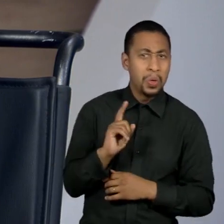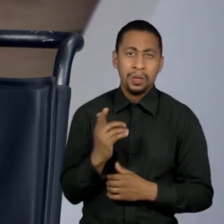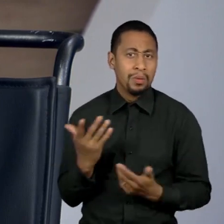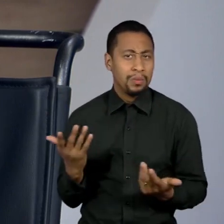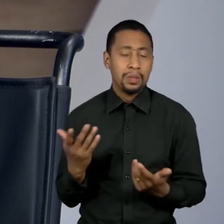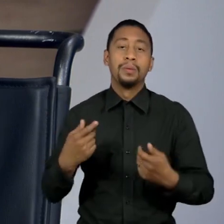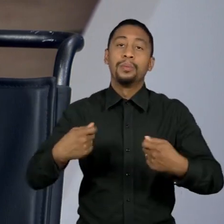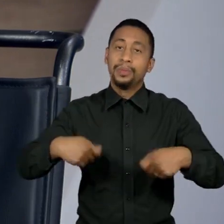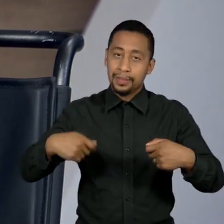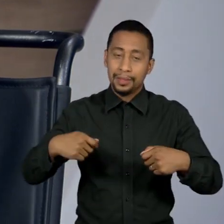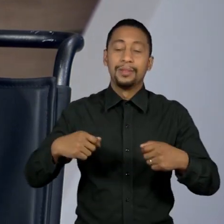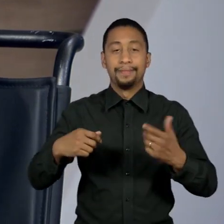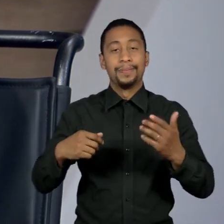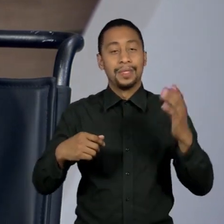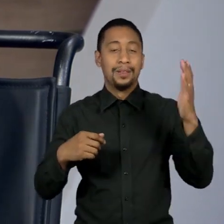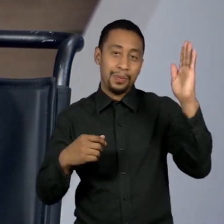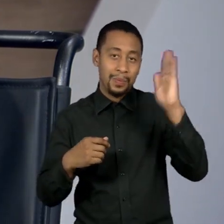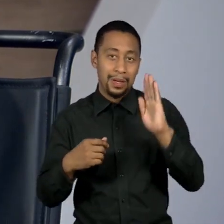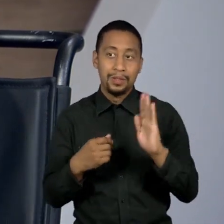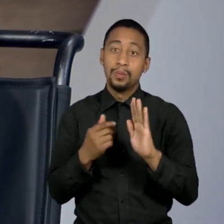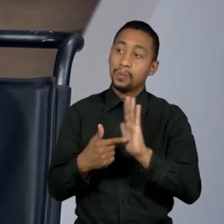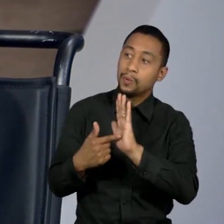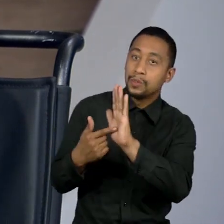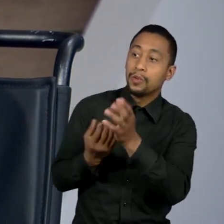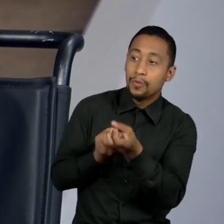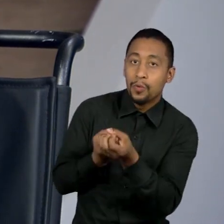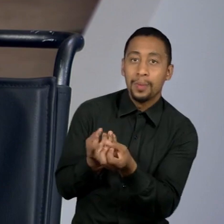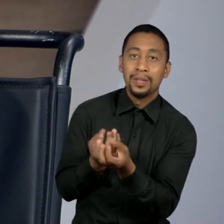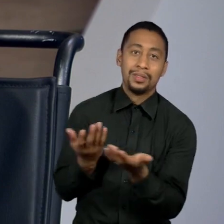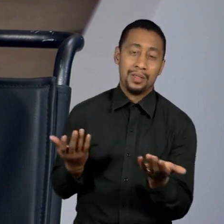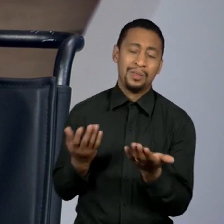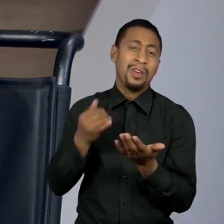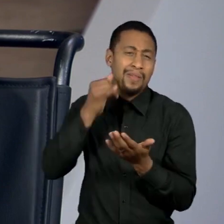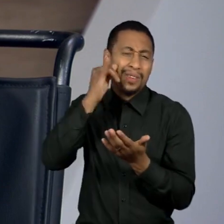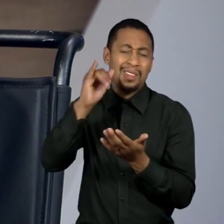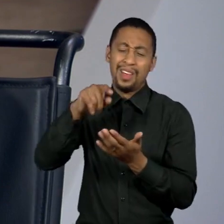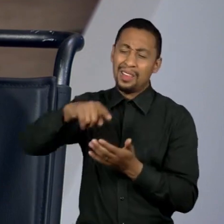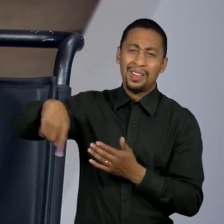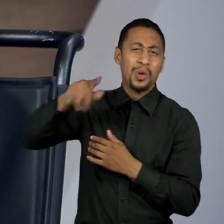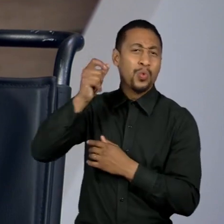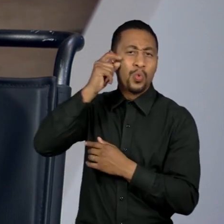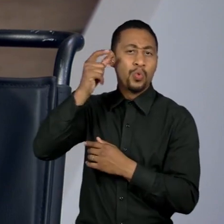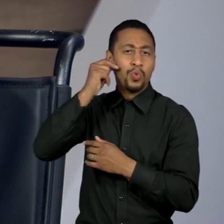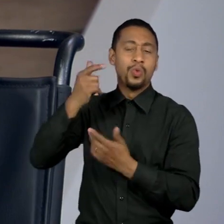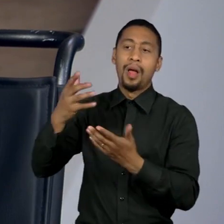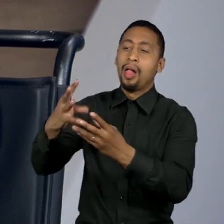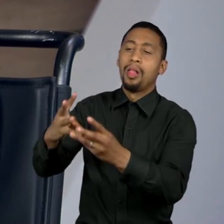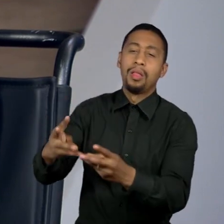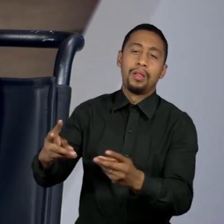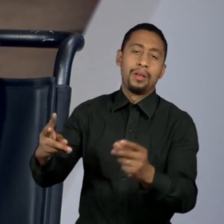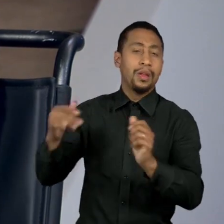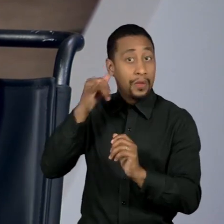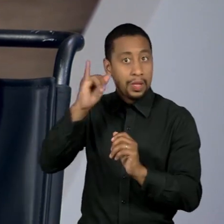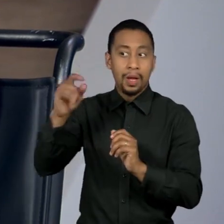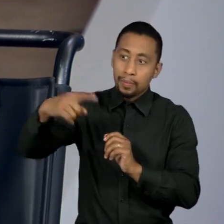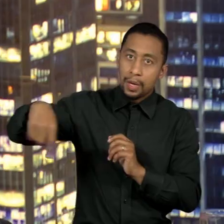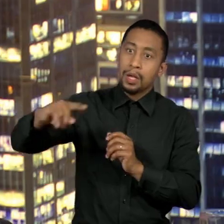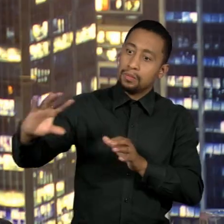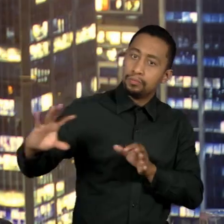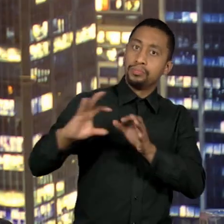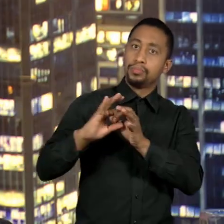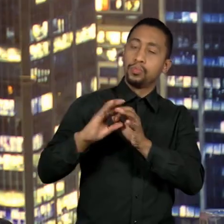são as necessidades específicas dessa população, como integrar nas escolas uma criança afegã, que nós vemos que fala um idioma diferente, que